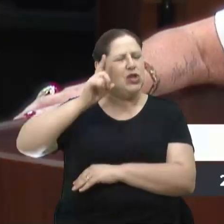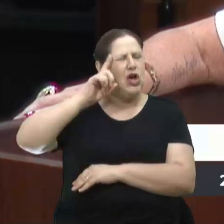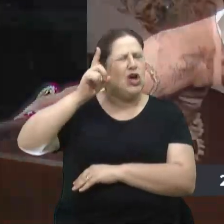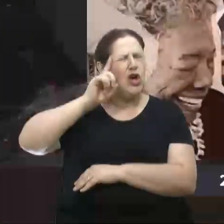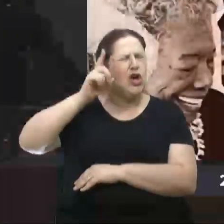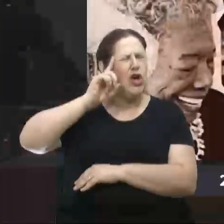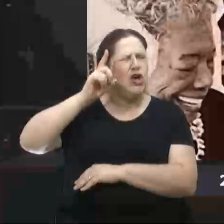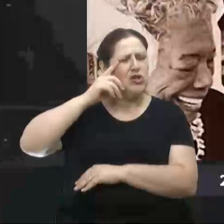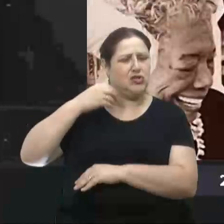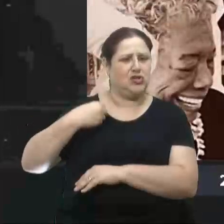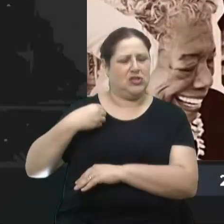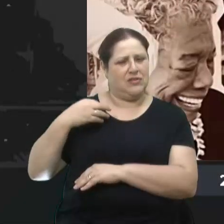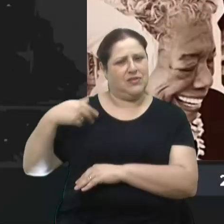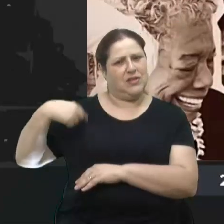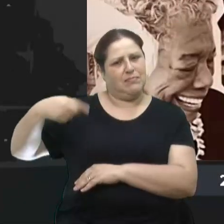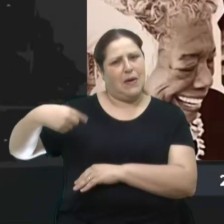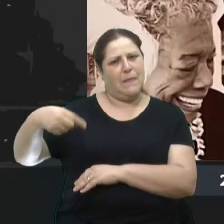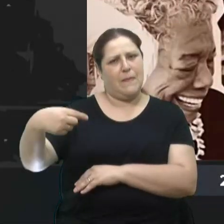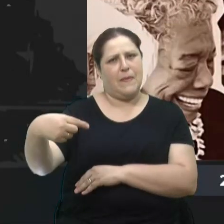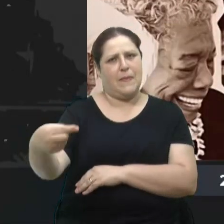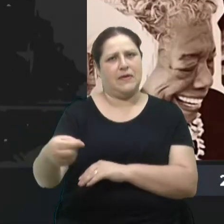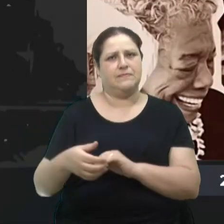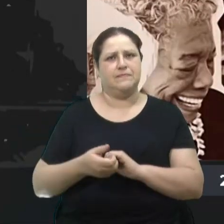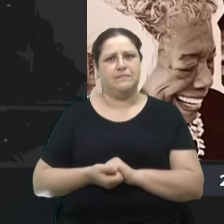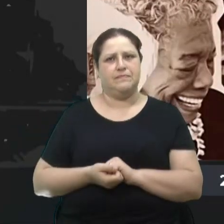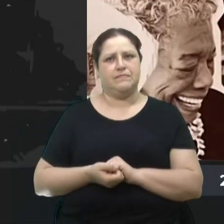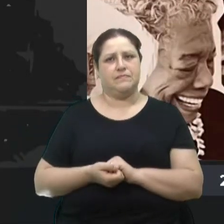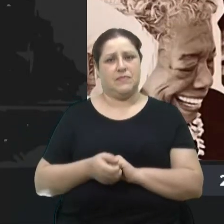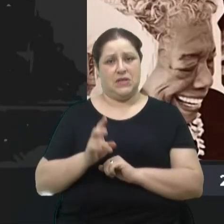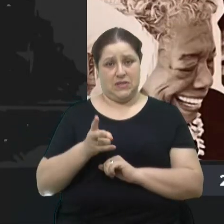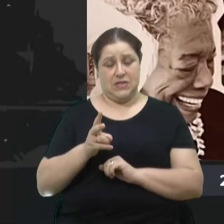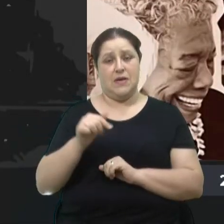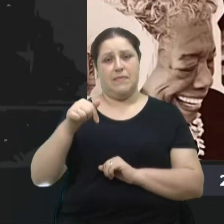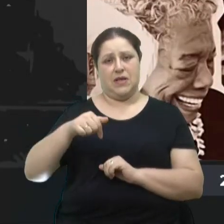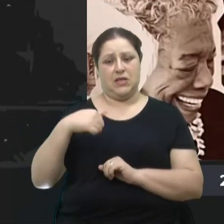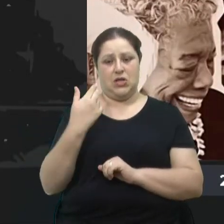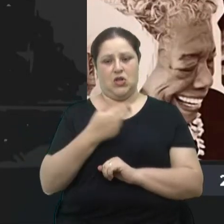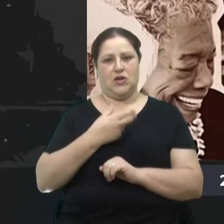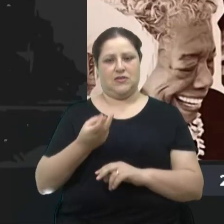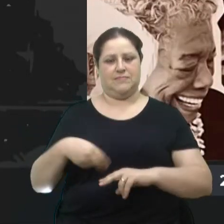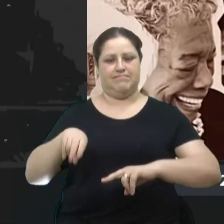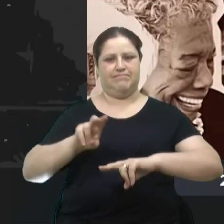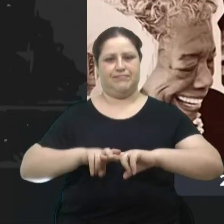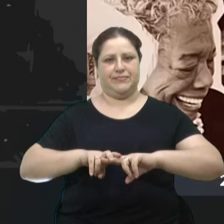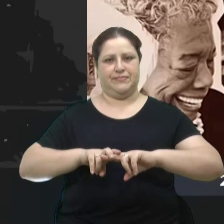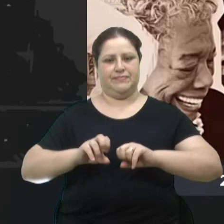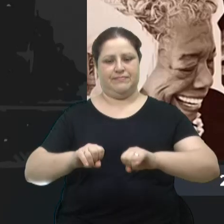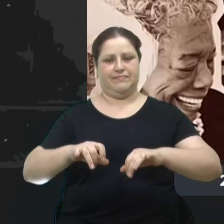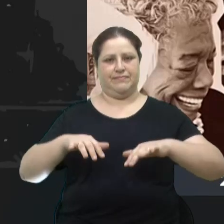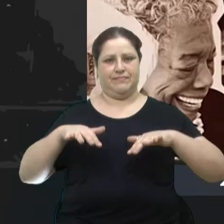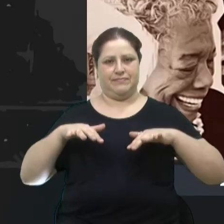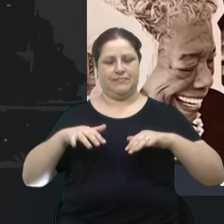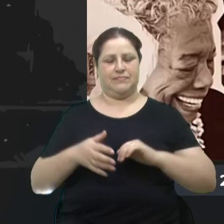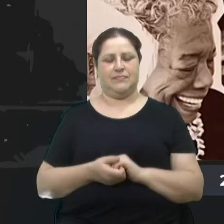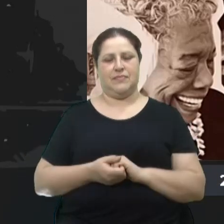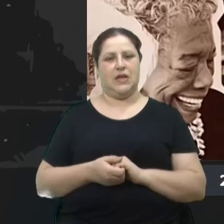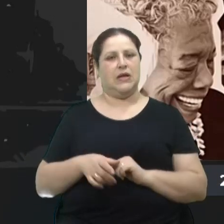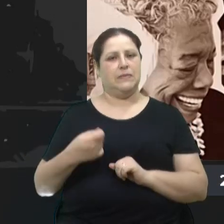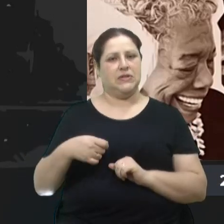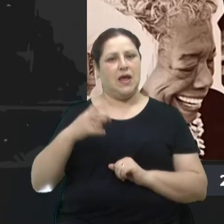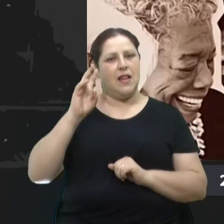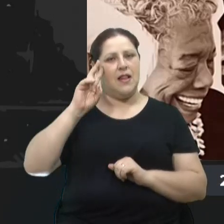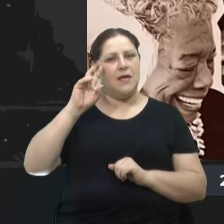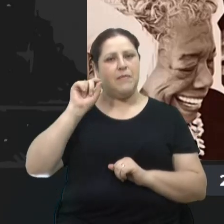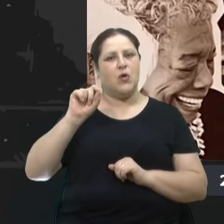vidas. Cada vez que nós nos sentarmos aqui, nós precisamos lembrar que toda